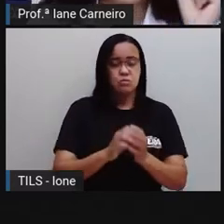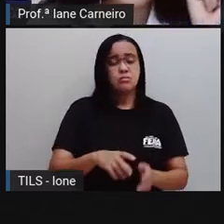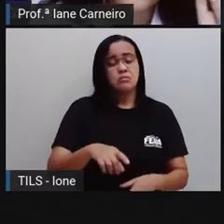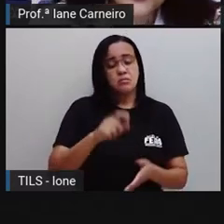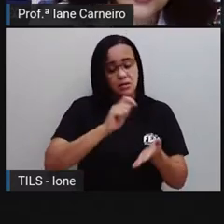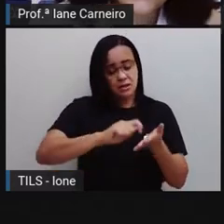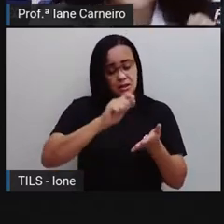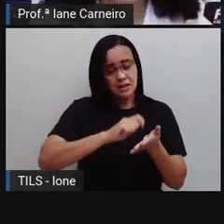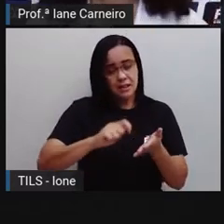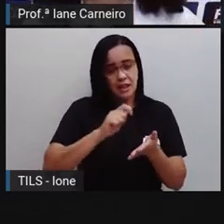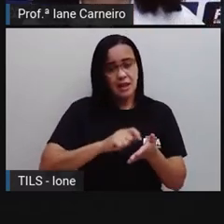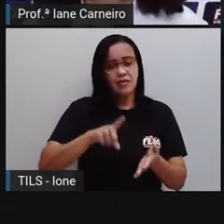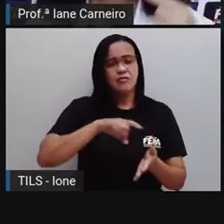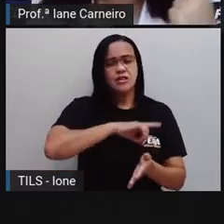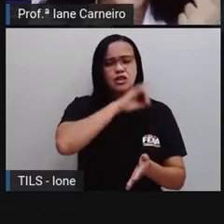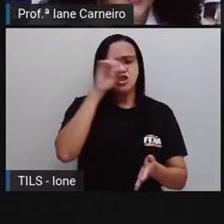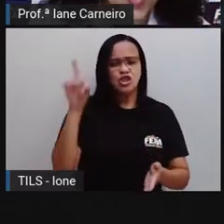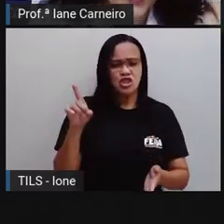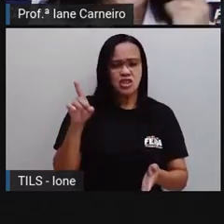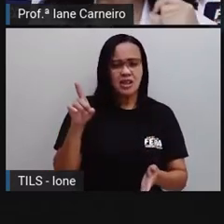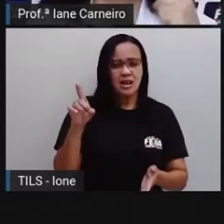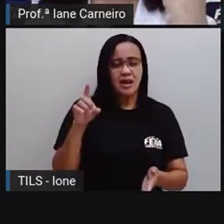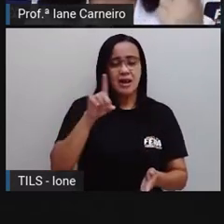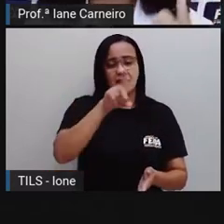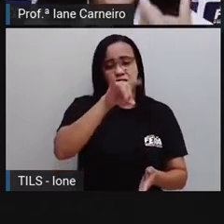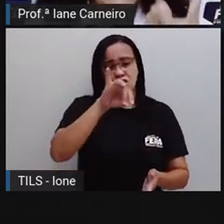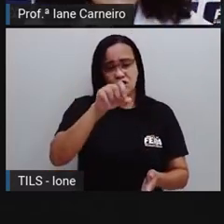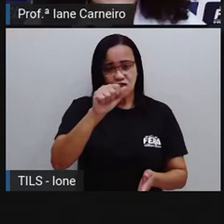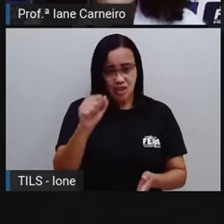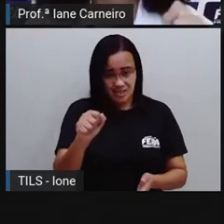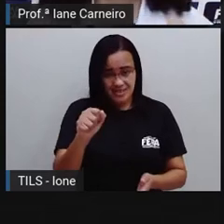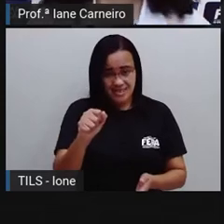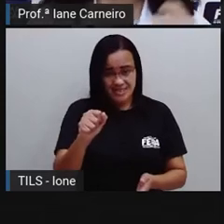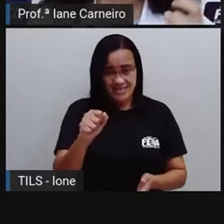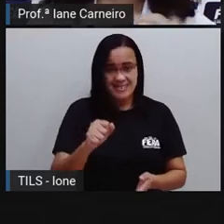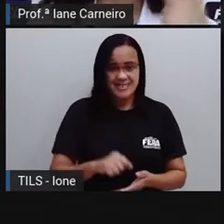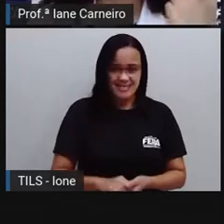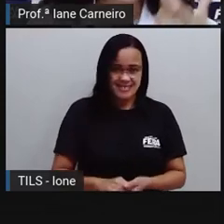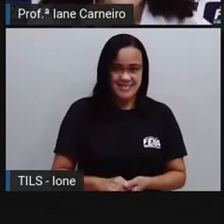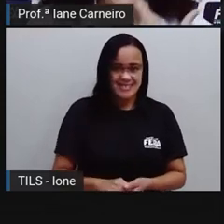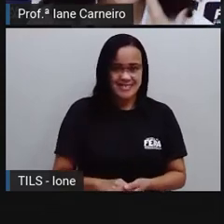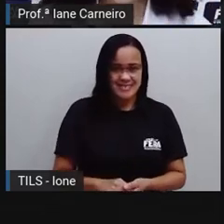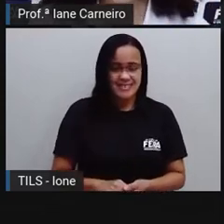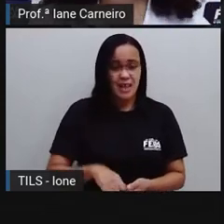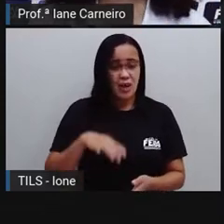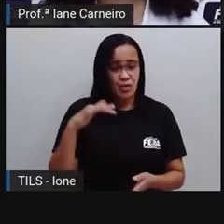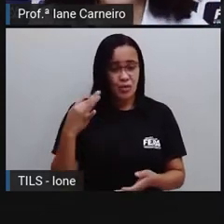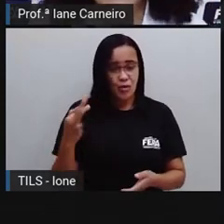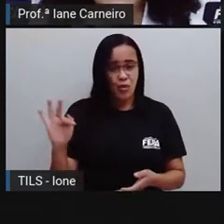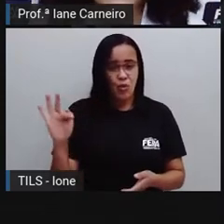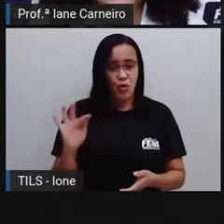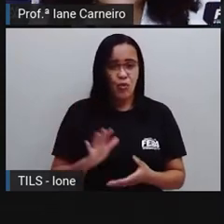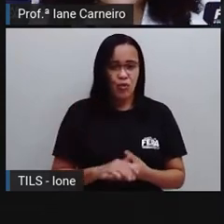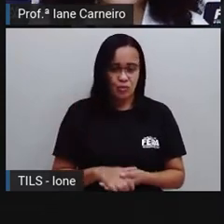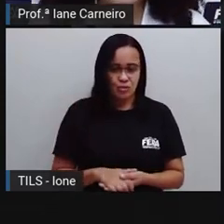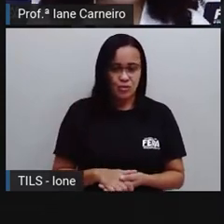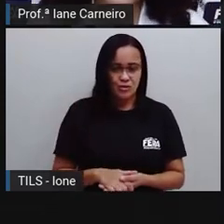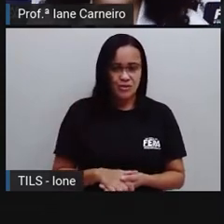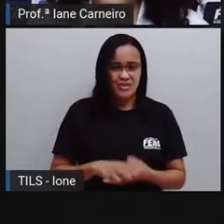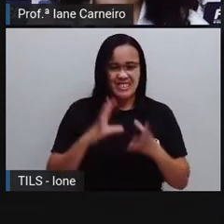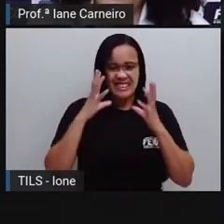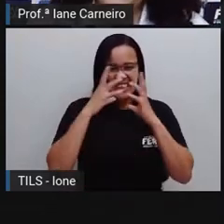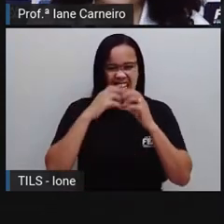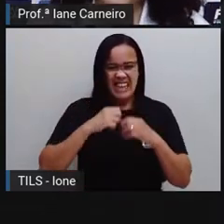escreve dia do dragão e delegado certo